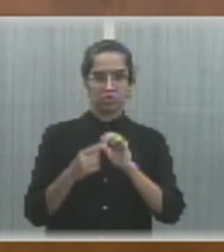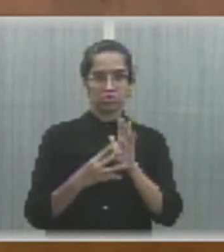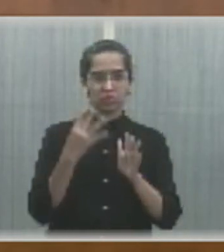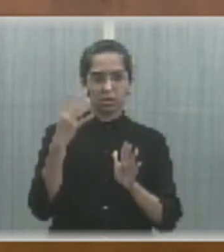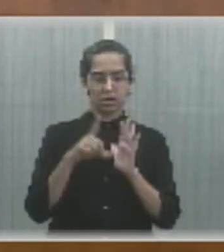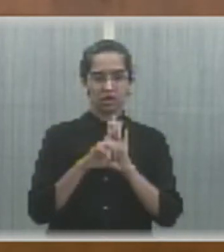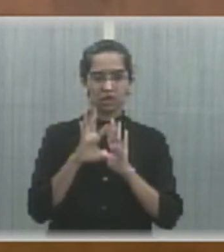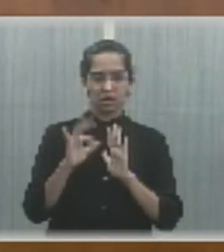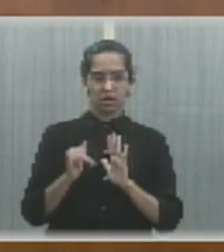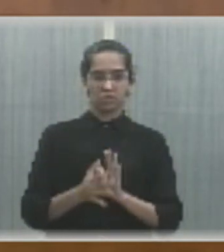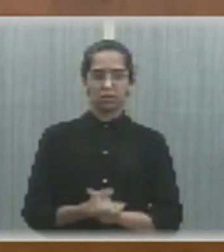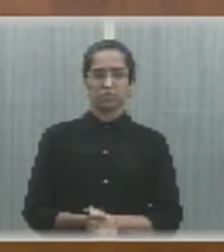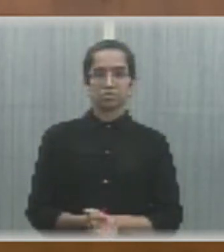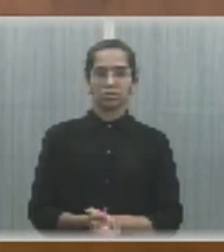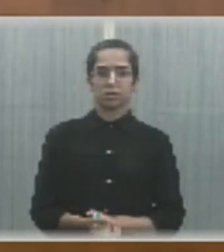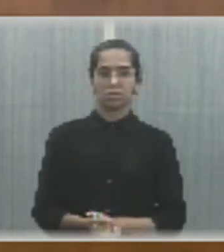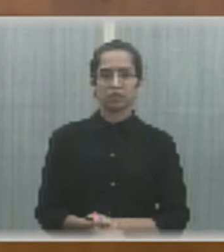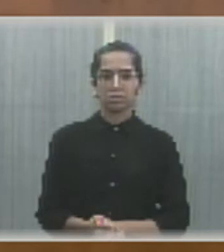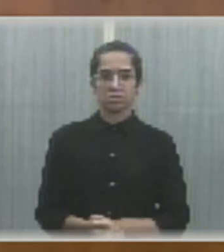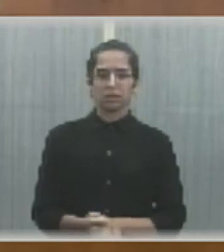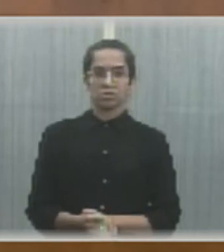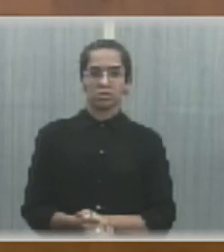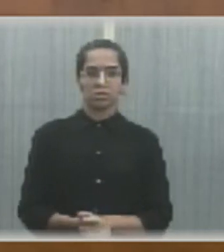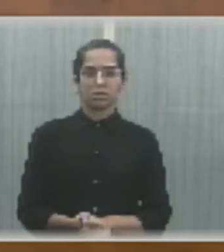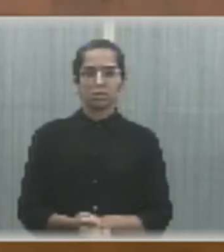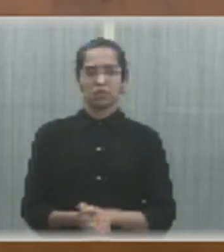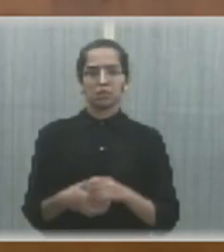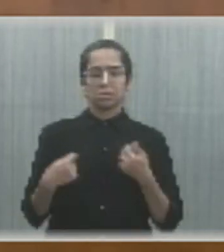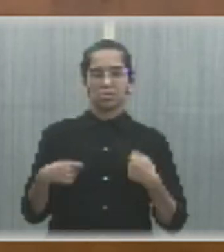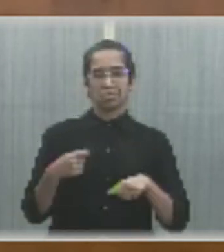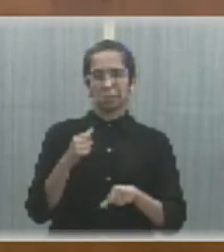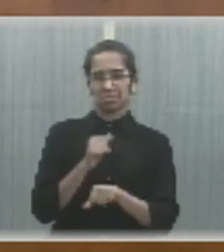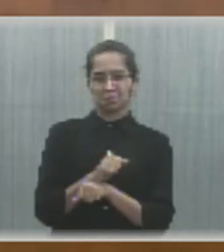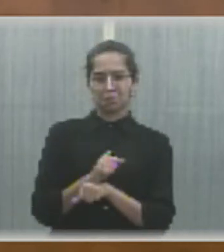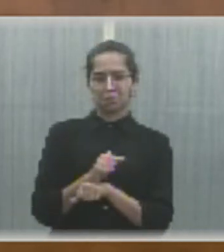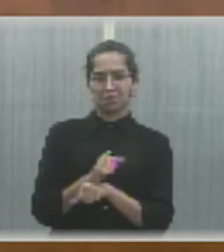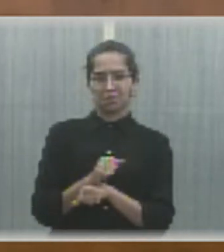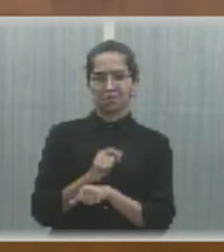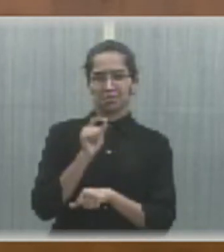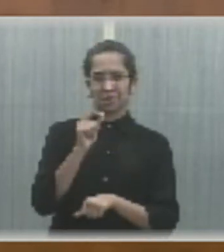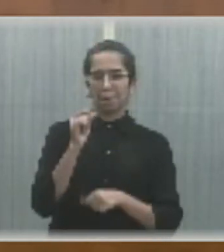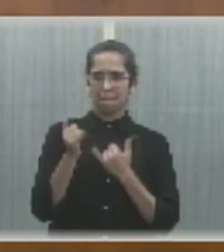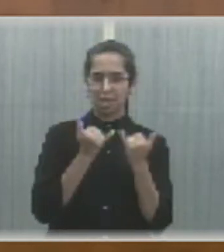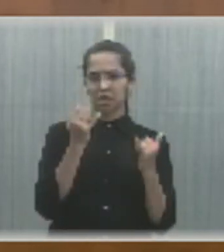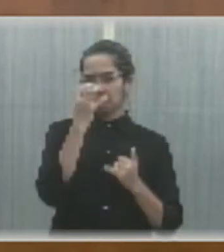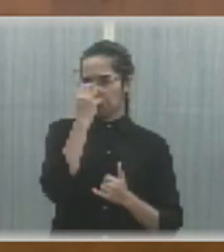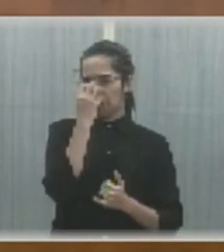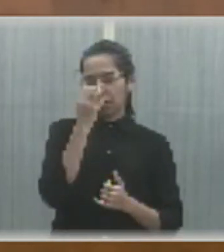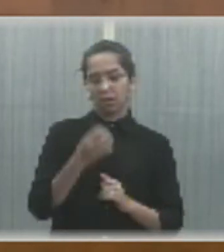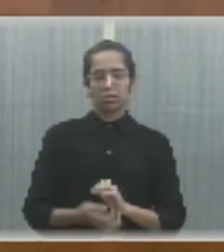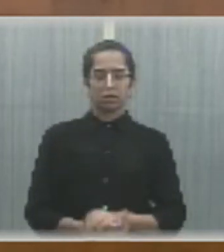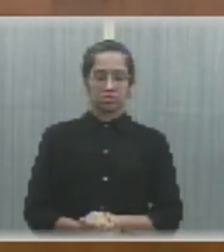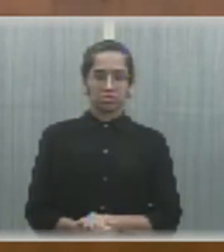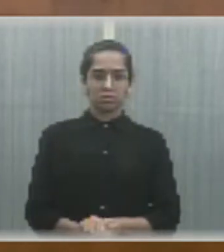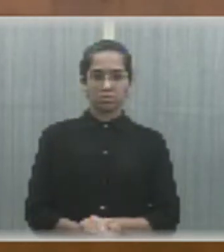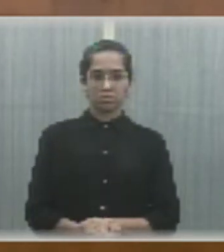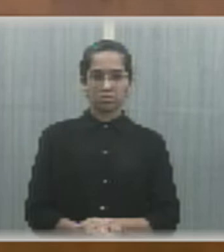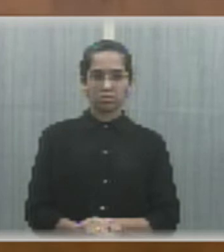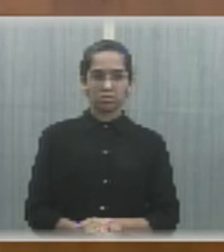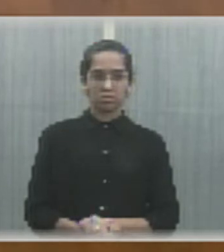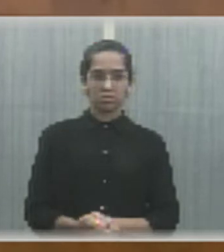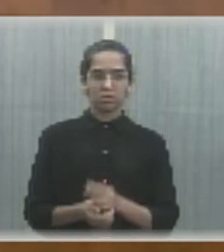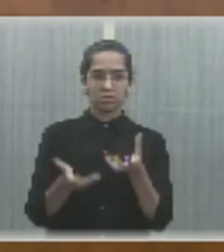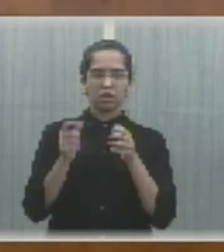lei. Então, vamos parar com essa... desculpa a expressão, palhaçada mesmo. Isso é palhaçada. Querer